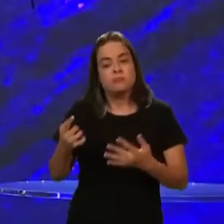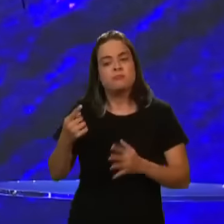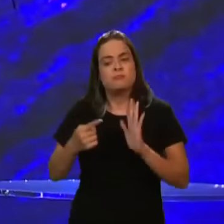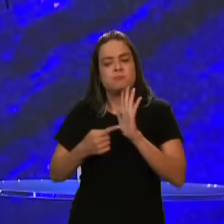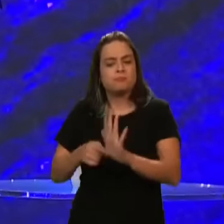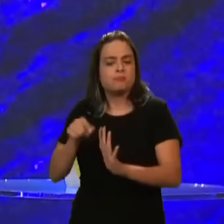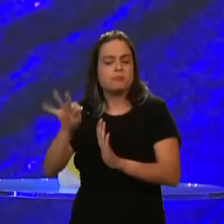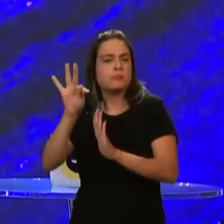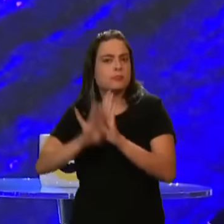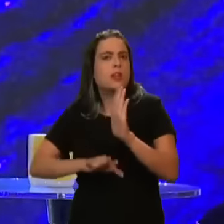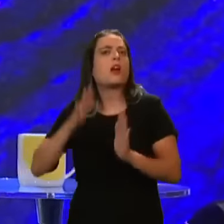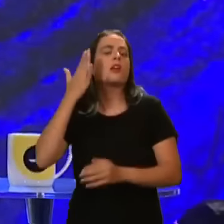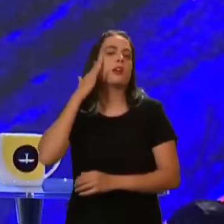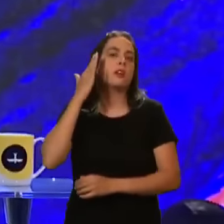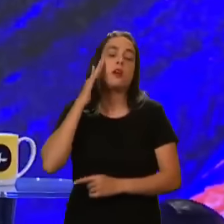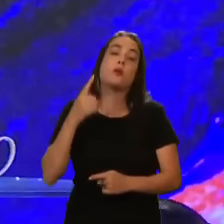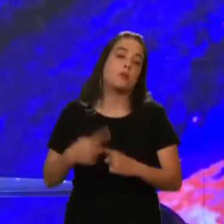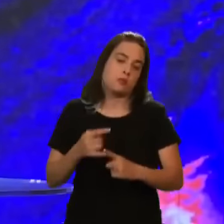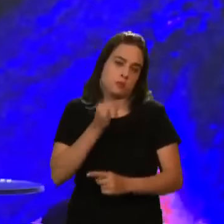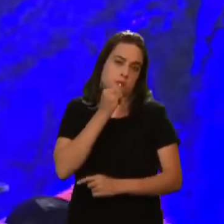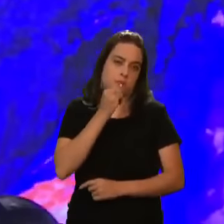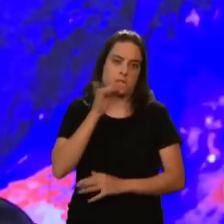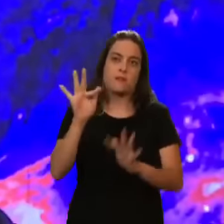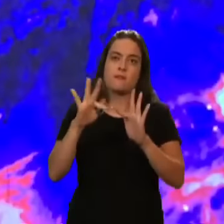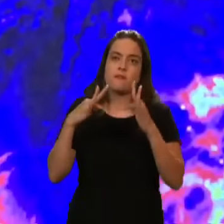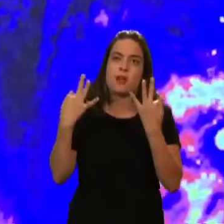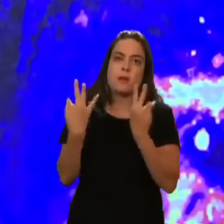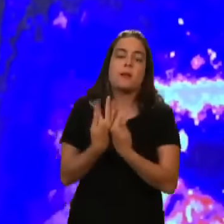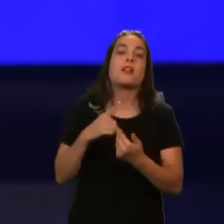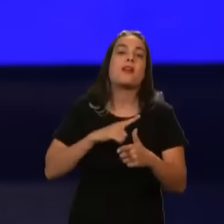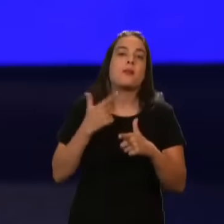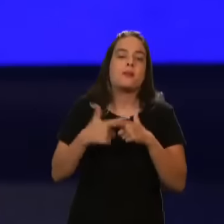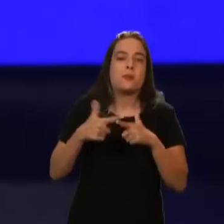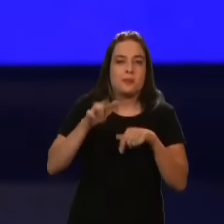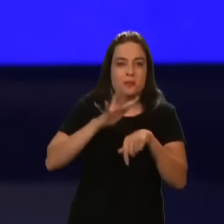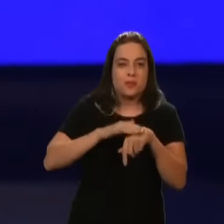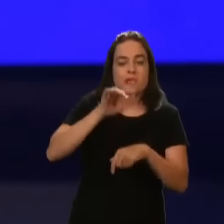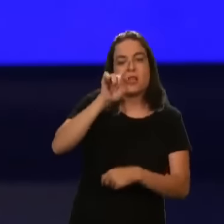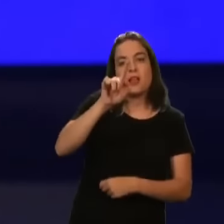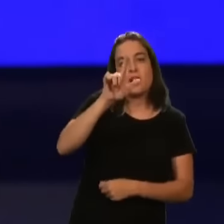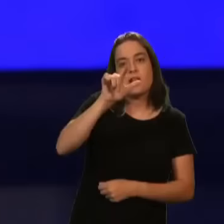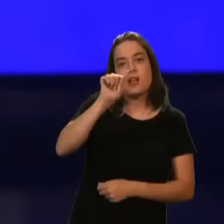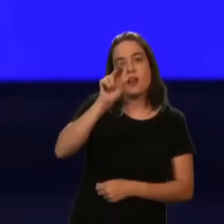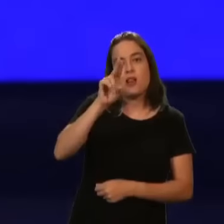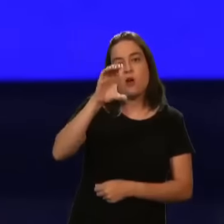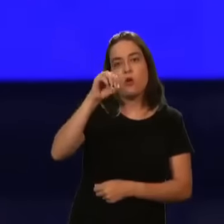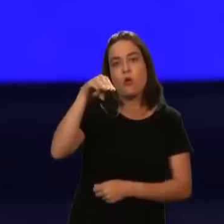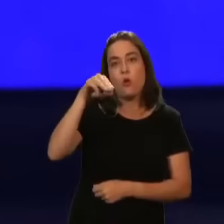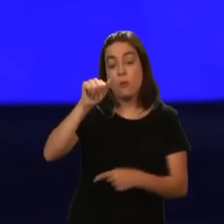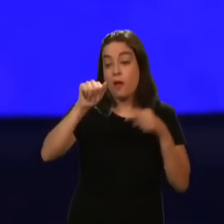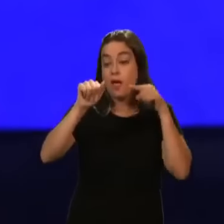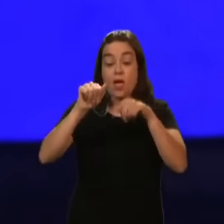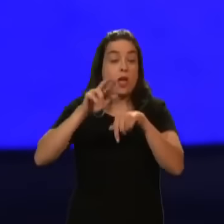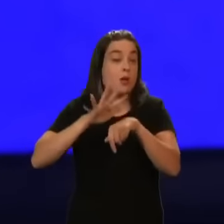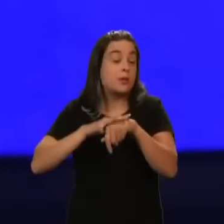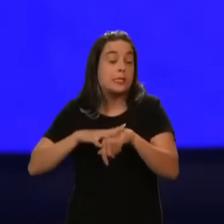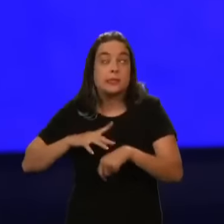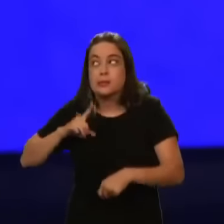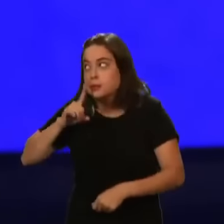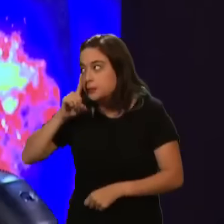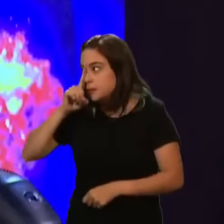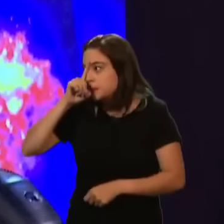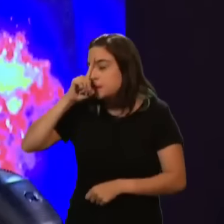aqui, porque na minha família, nós temos histórico de glaucoma. Glaucoma é uma das doenças mais perigosas do